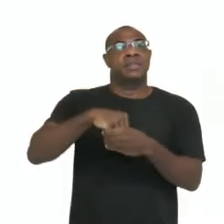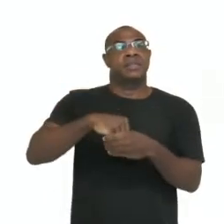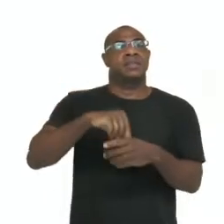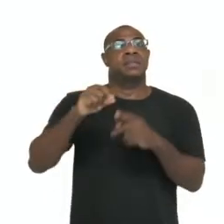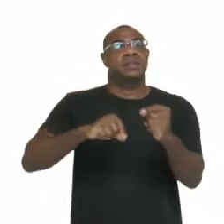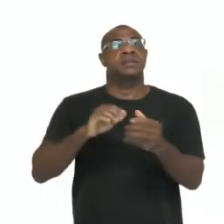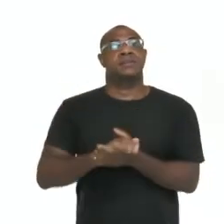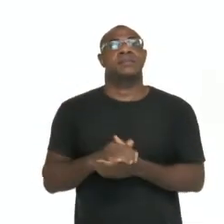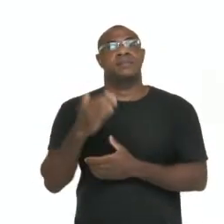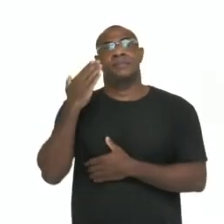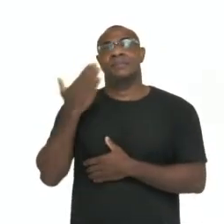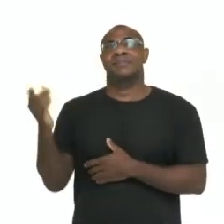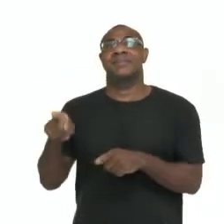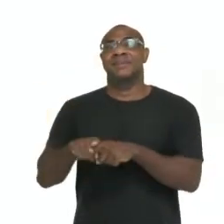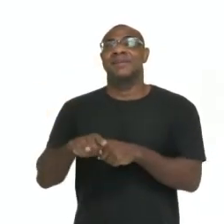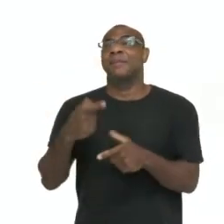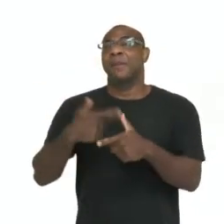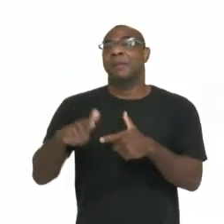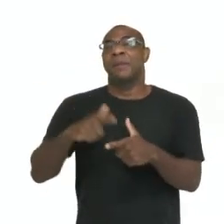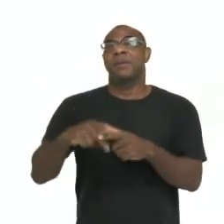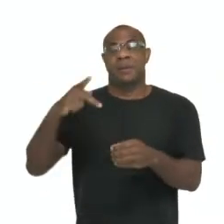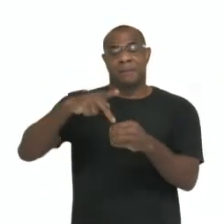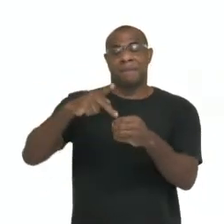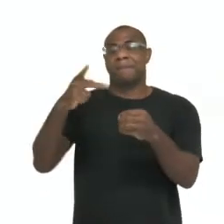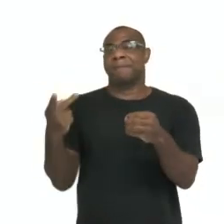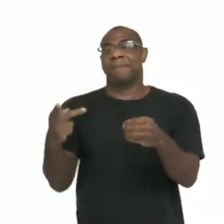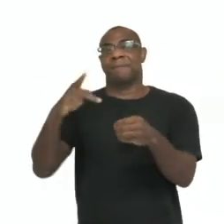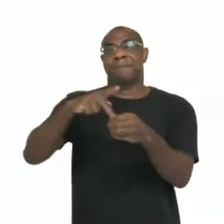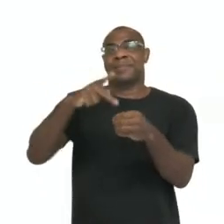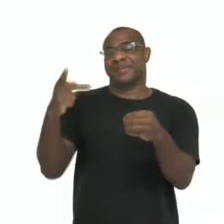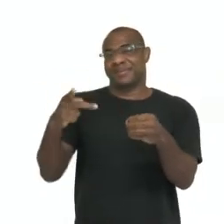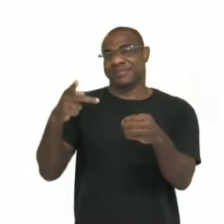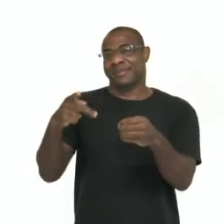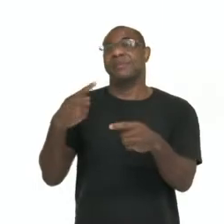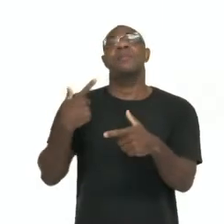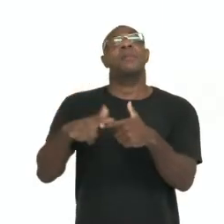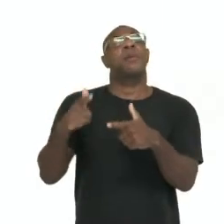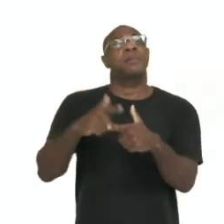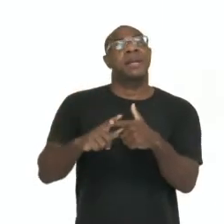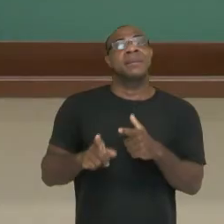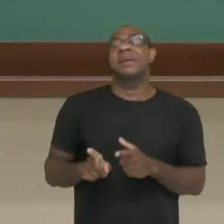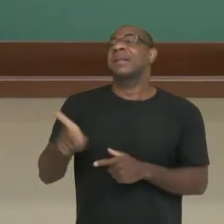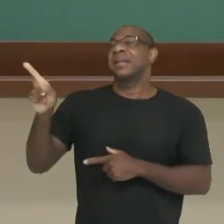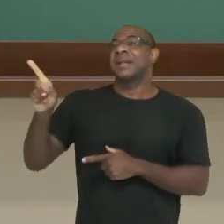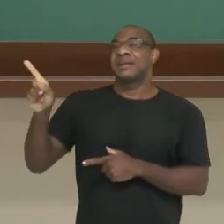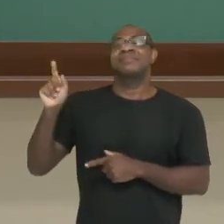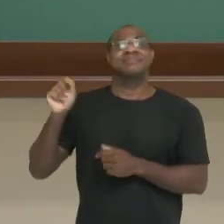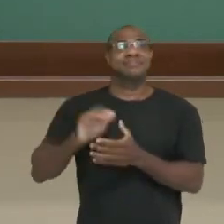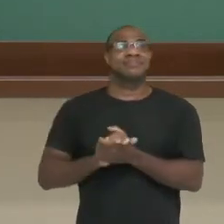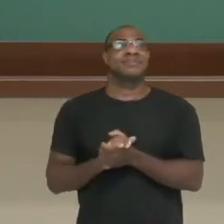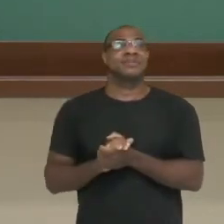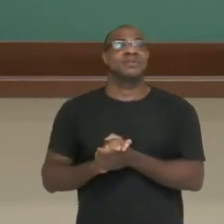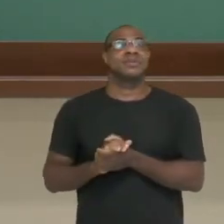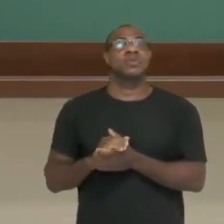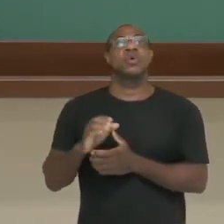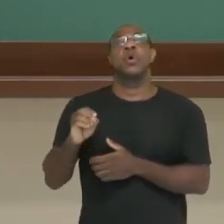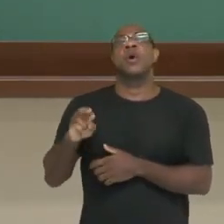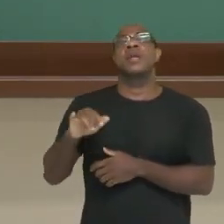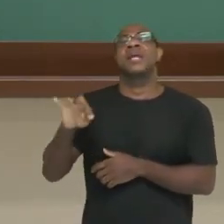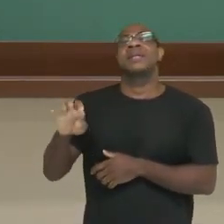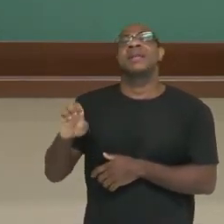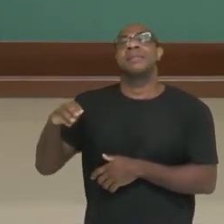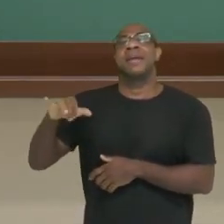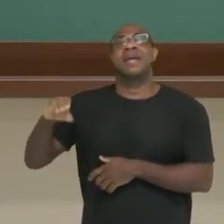das crises do petróleo devido a conflitos lá no Oriente Médio. Maior região produtora de petróleo no mundo, no Oriente Médio,